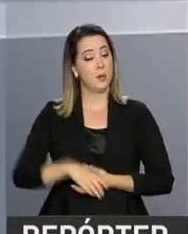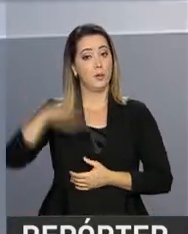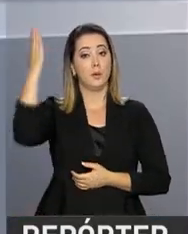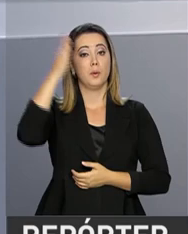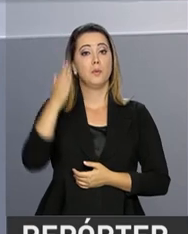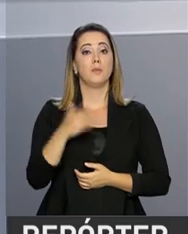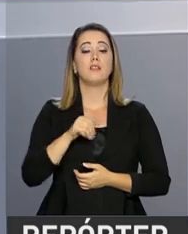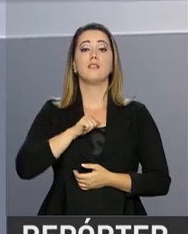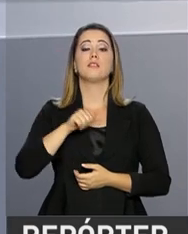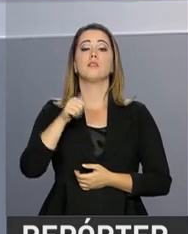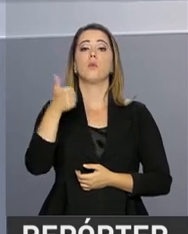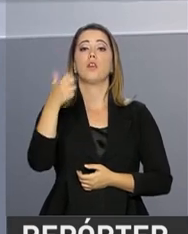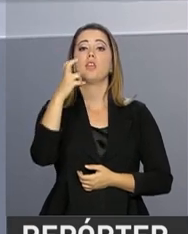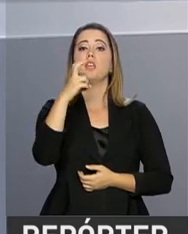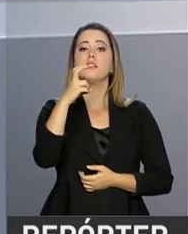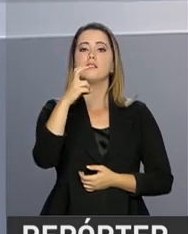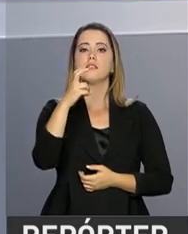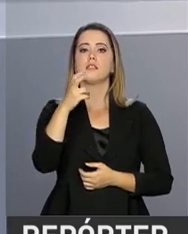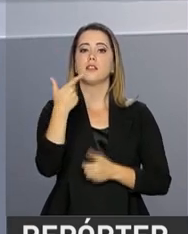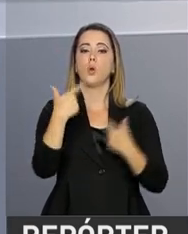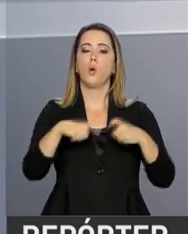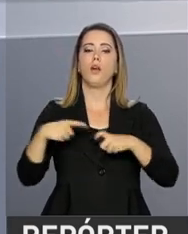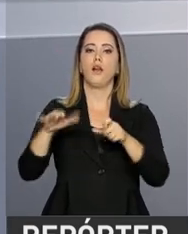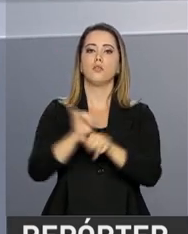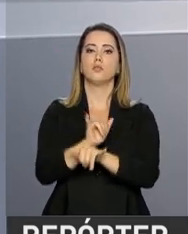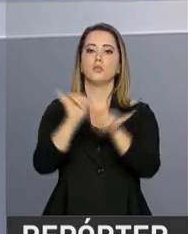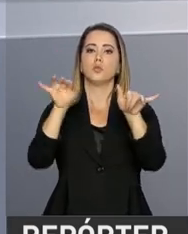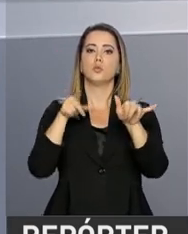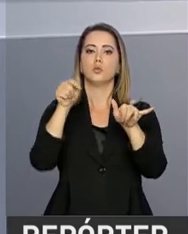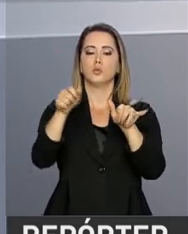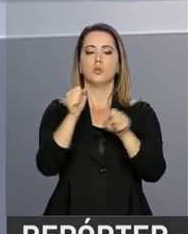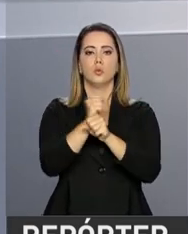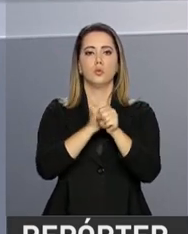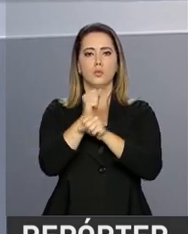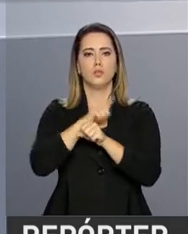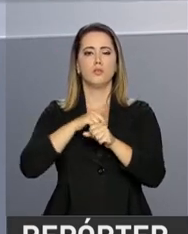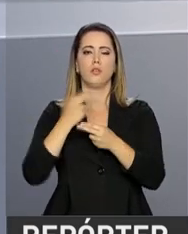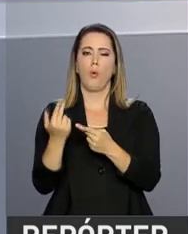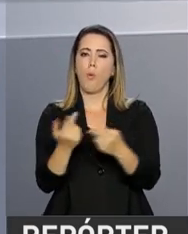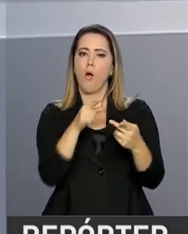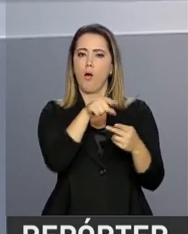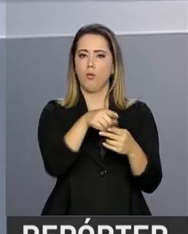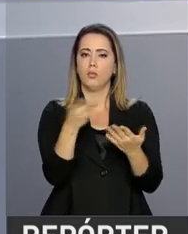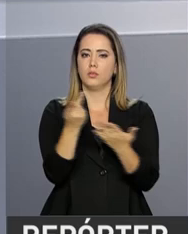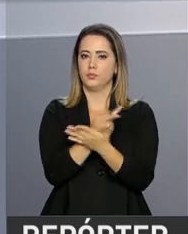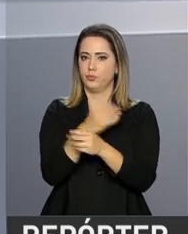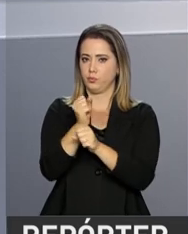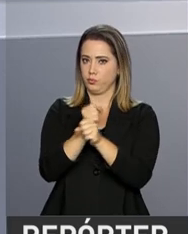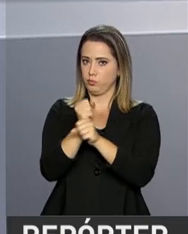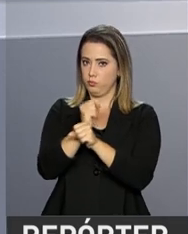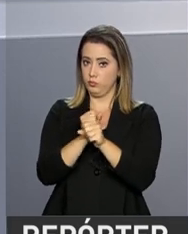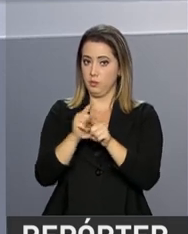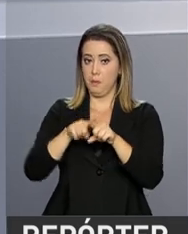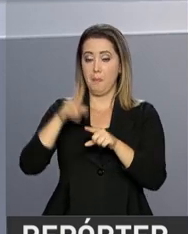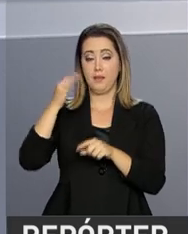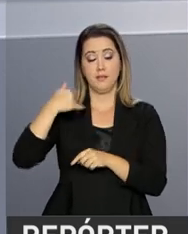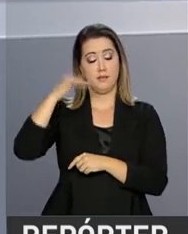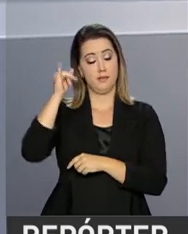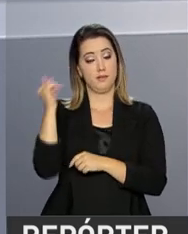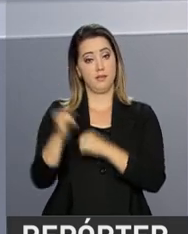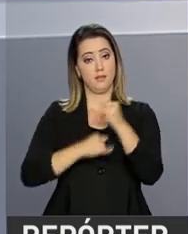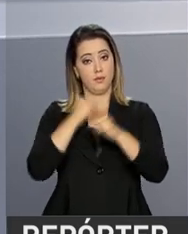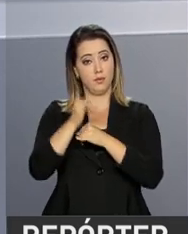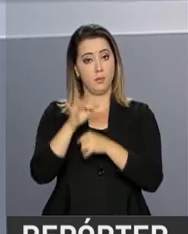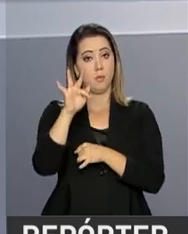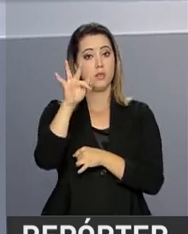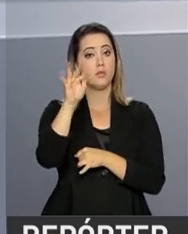existem 15 bases aéreas e todas elas realizam ao longo do ano atividades como essas que nós vimos aí na reportagem. Mais informações no